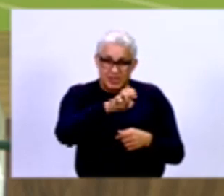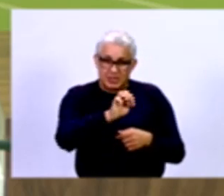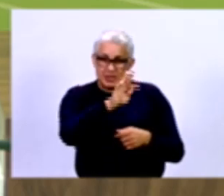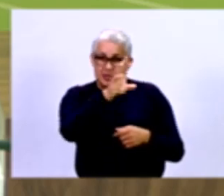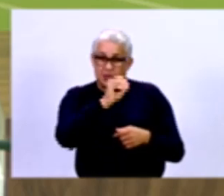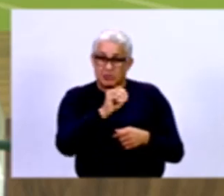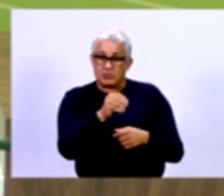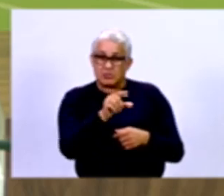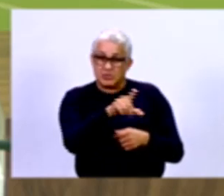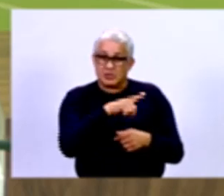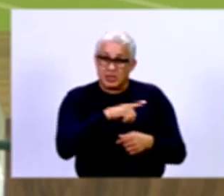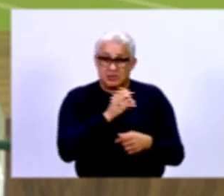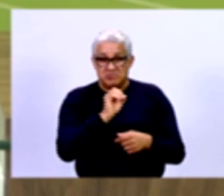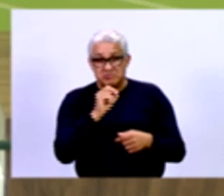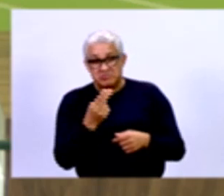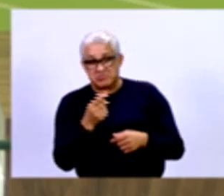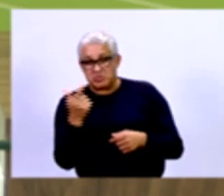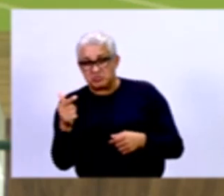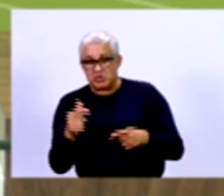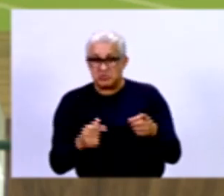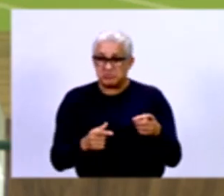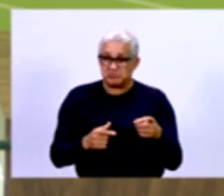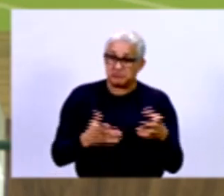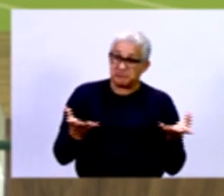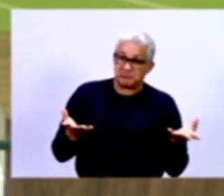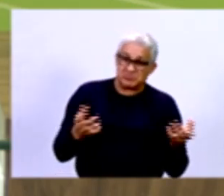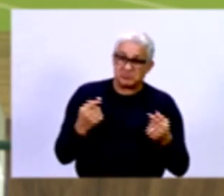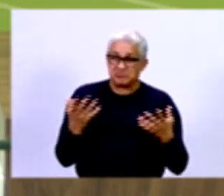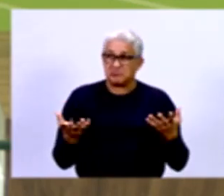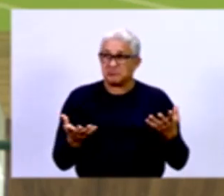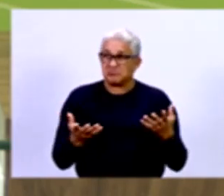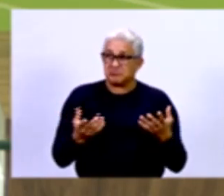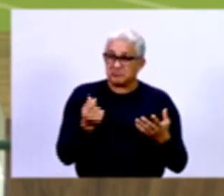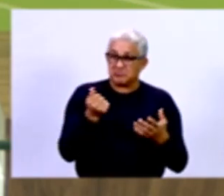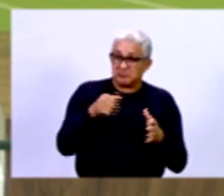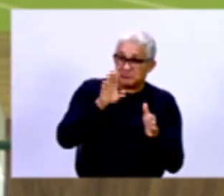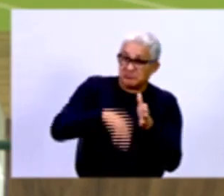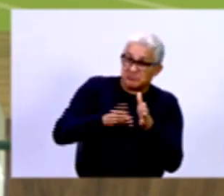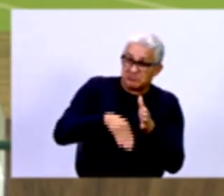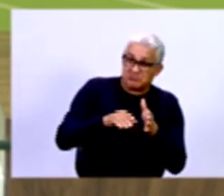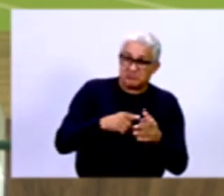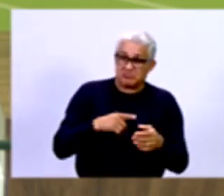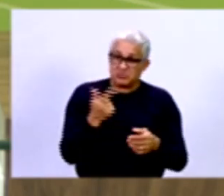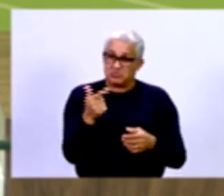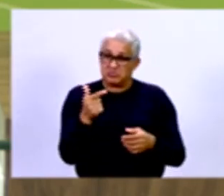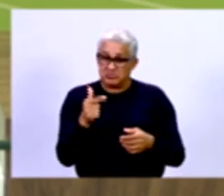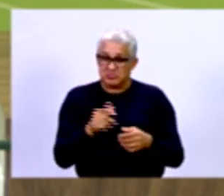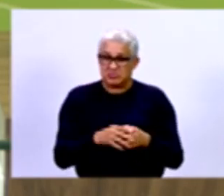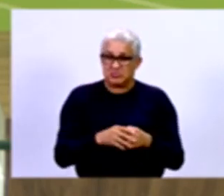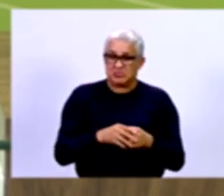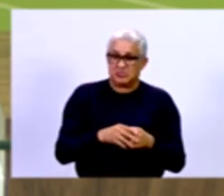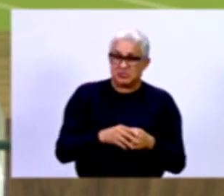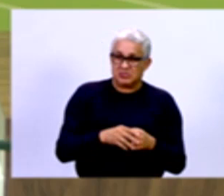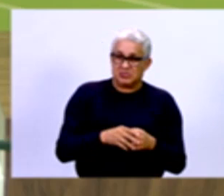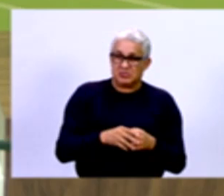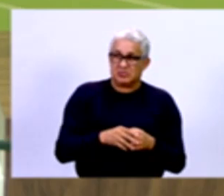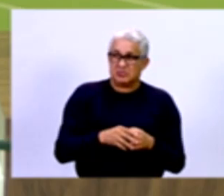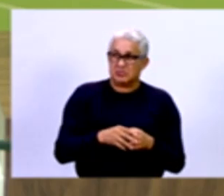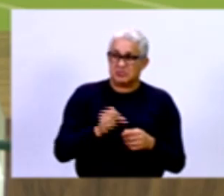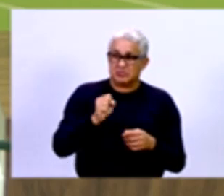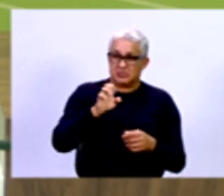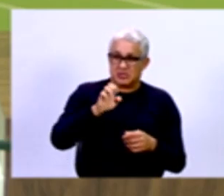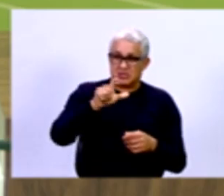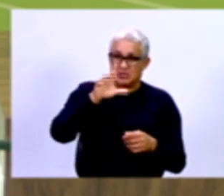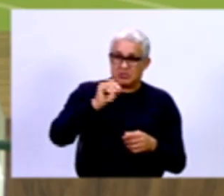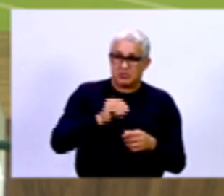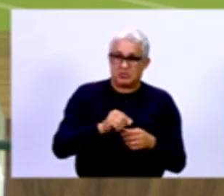tem. Às vezes você arrisca, né? Você vai lá no camelô, compra aquele brinquedinho ali que não tem selinho de qualidade nenhuma, mas não é sempre. Um